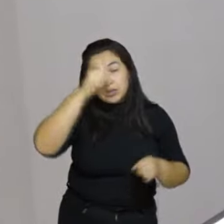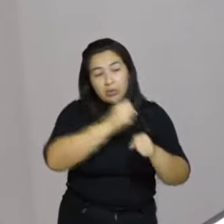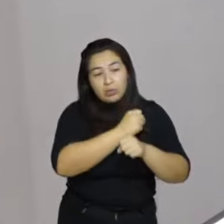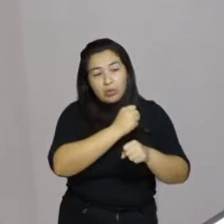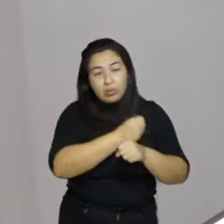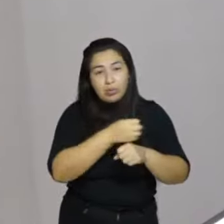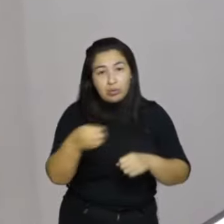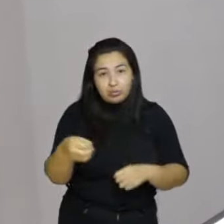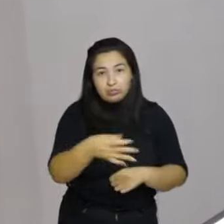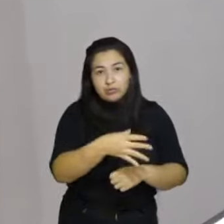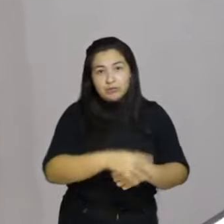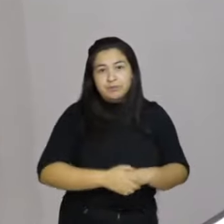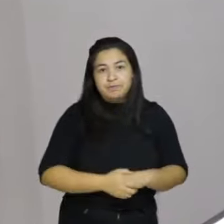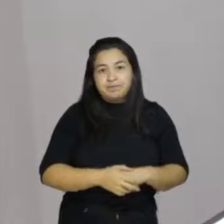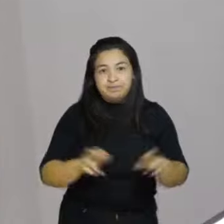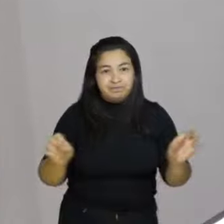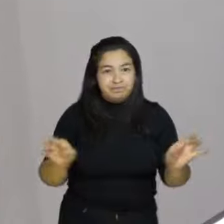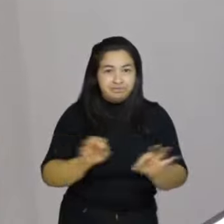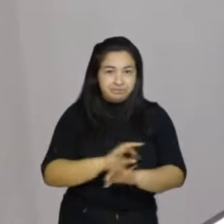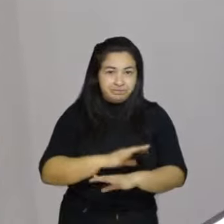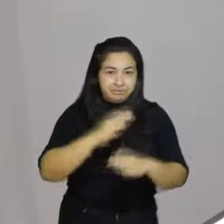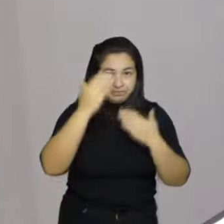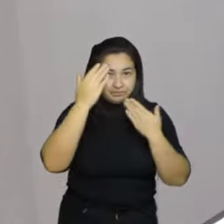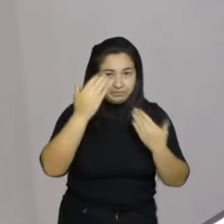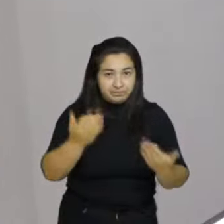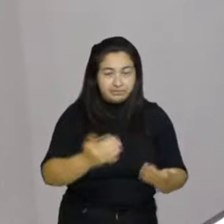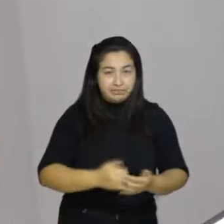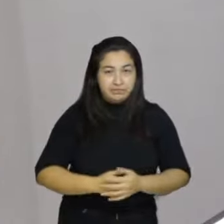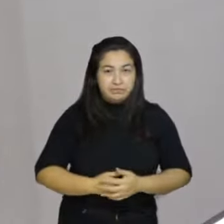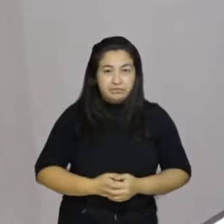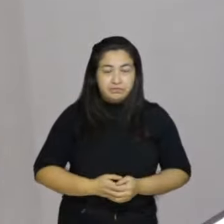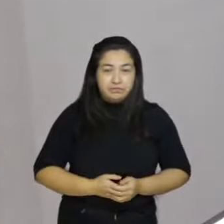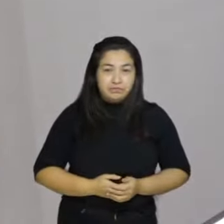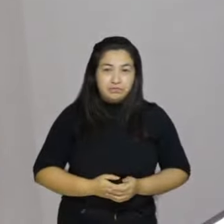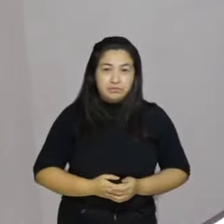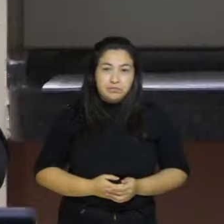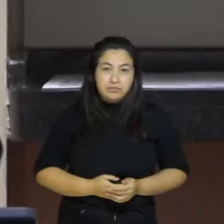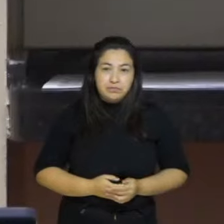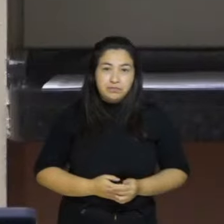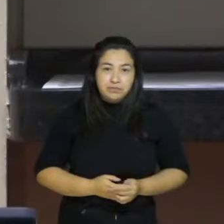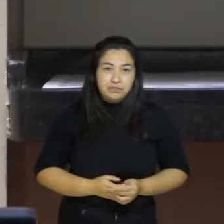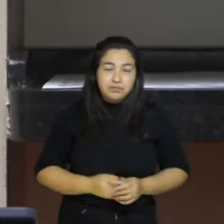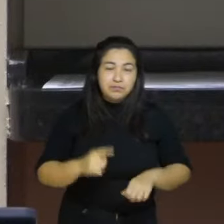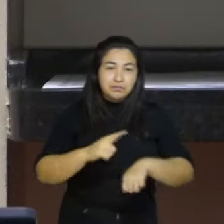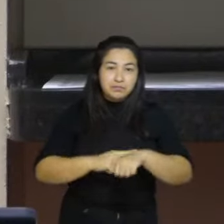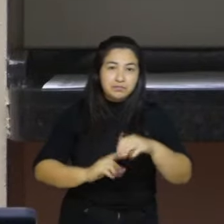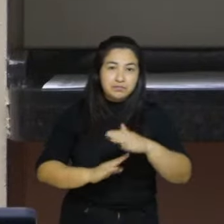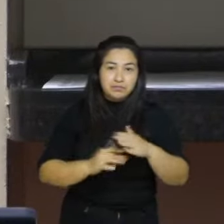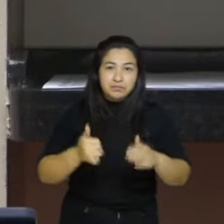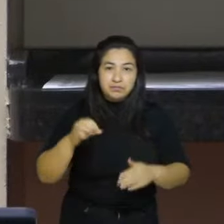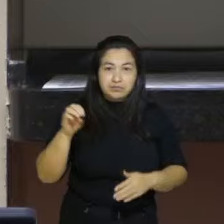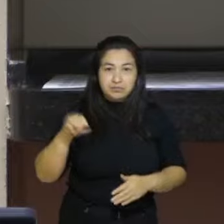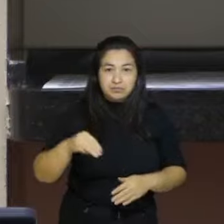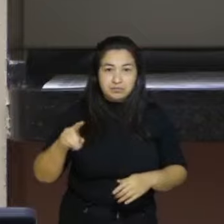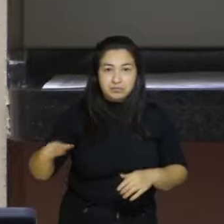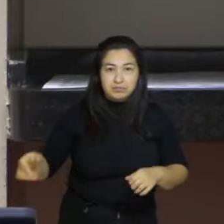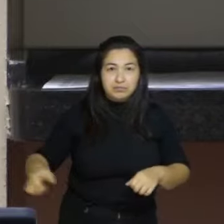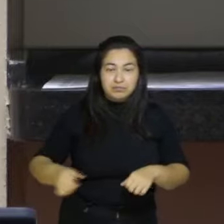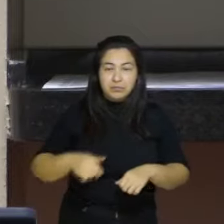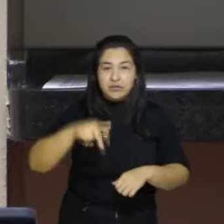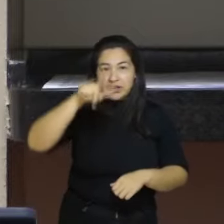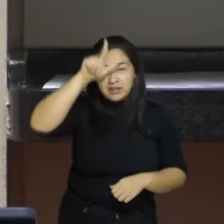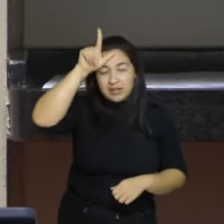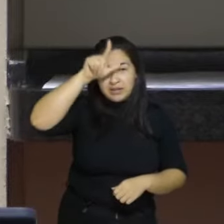que temos para hoje é isso presidente muito obrigado pelo tempo de até 10 minutos fará uso da palavra Deputado Sargento